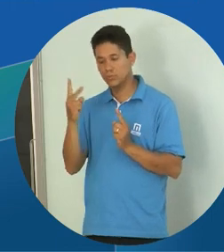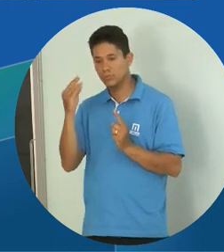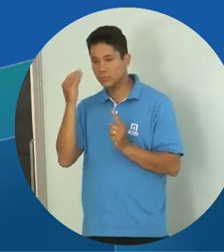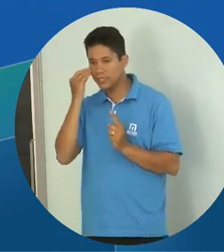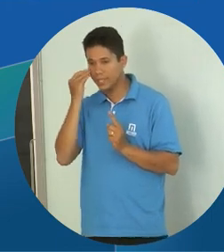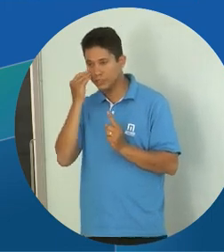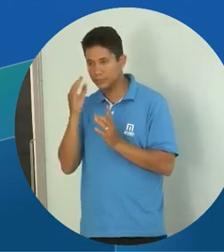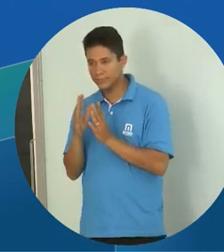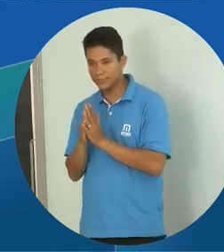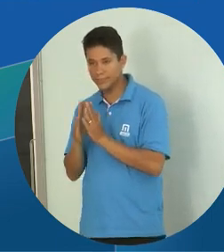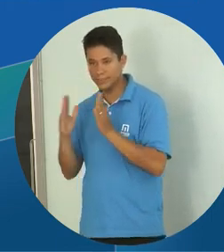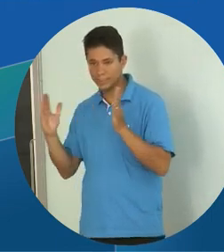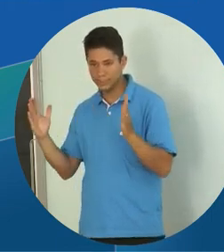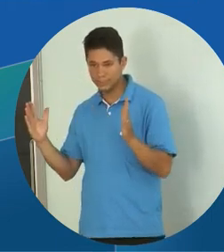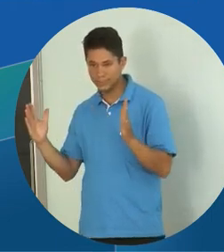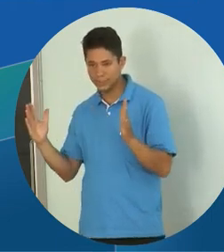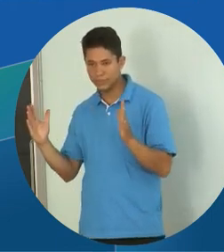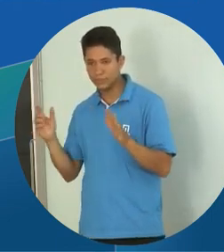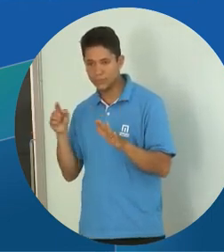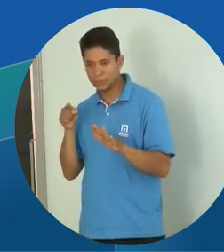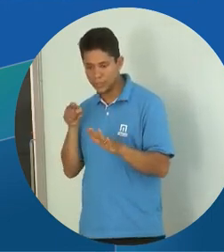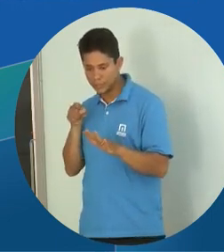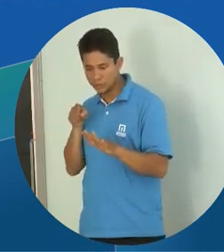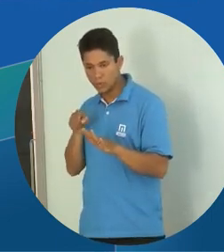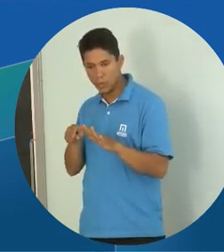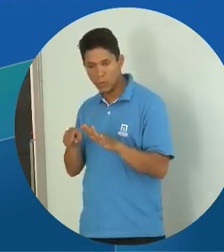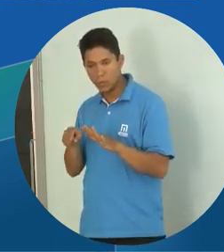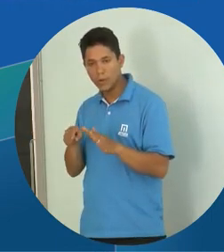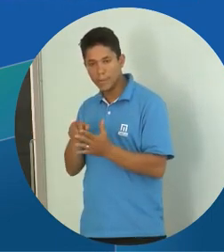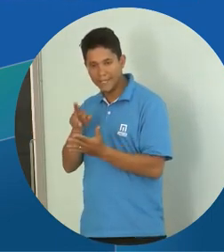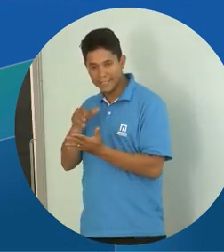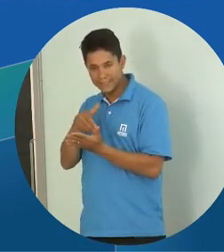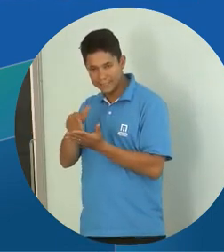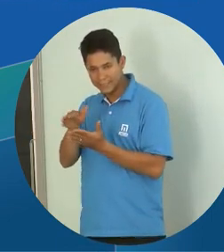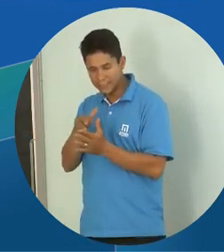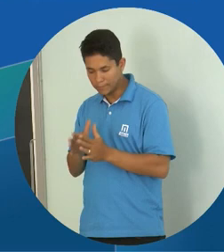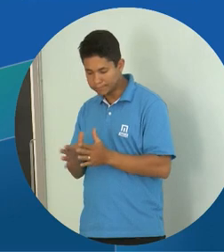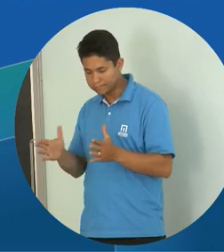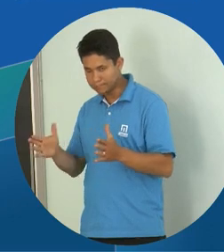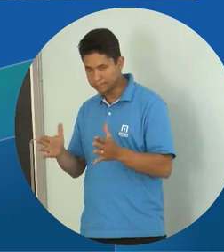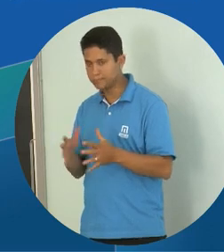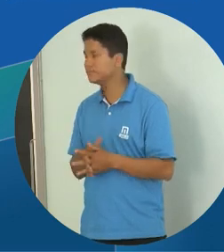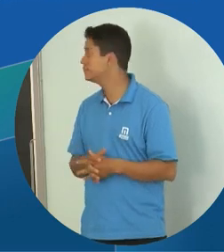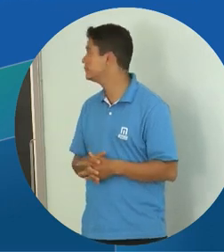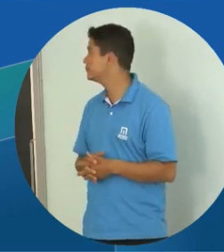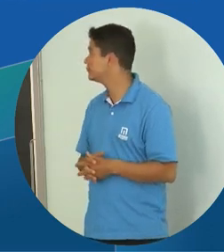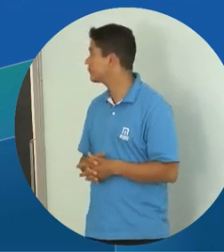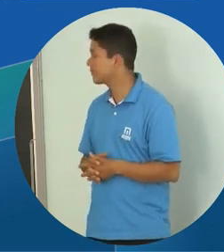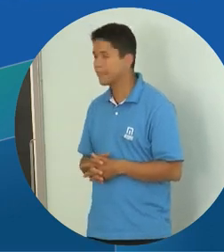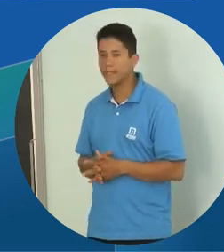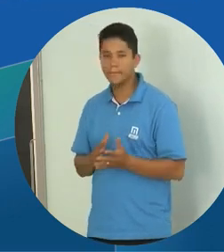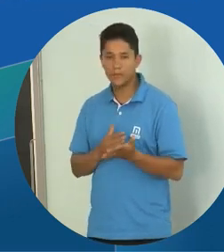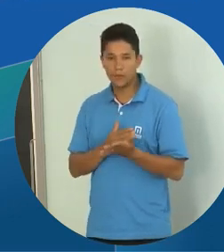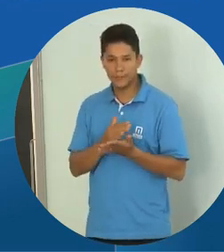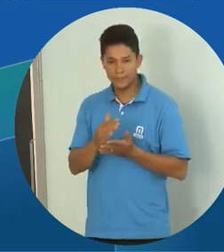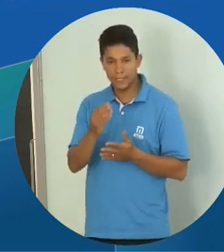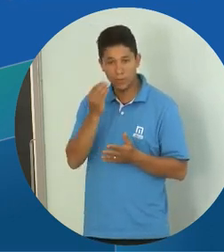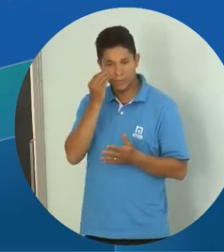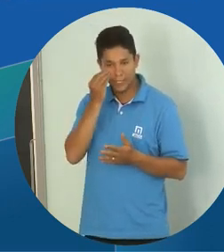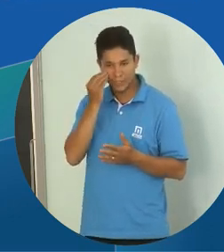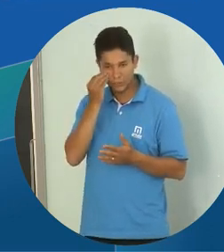mais resina para ver até quando era o limite, né, que a gente conseguia chegar. Para iniciar o teste, a gente fez